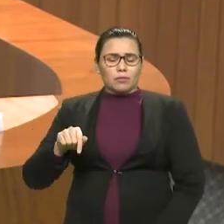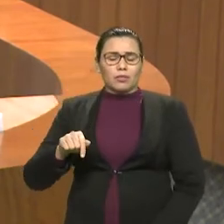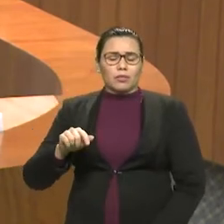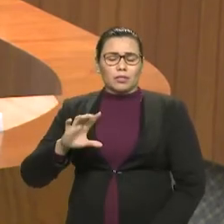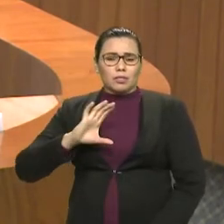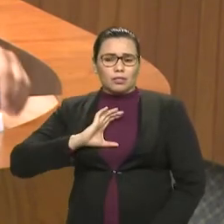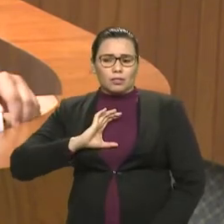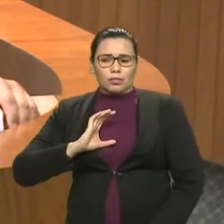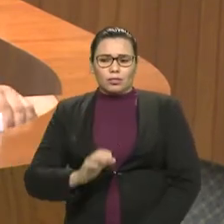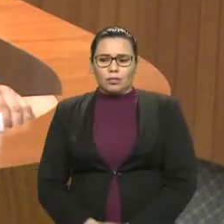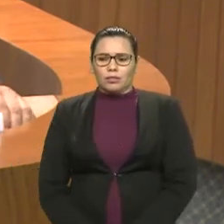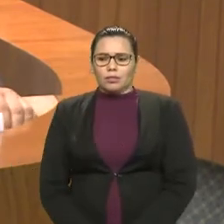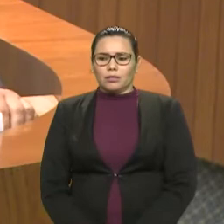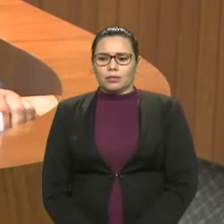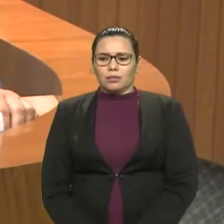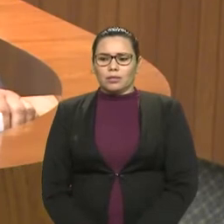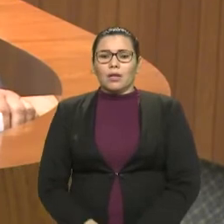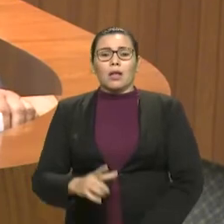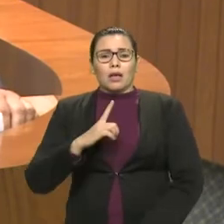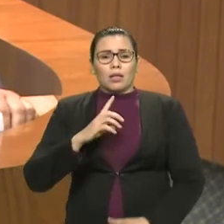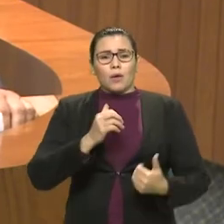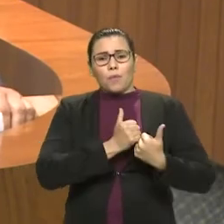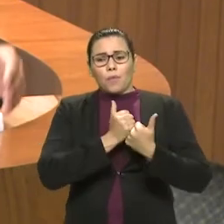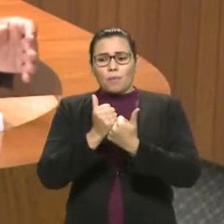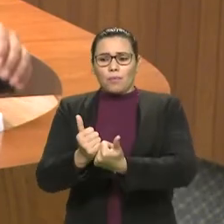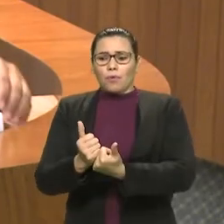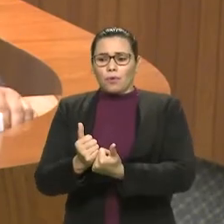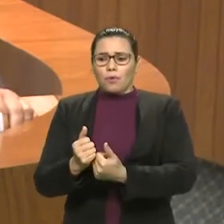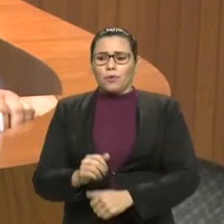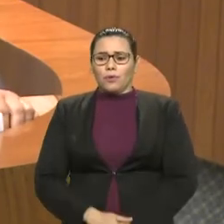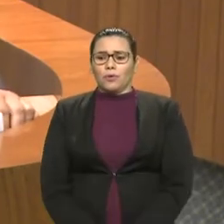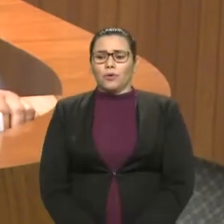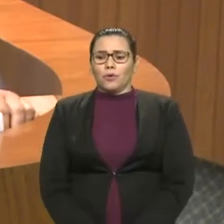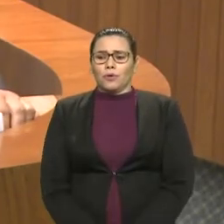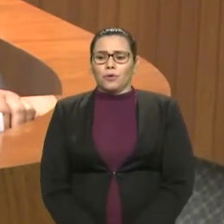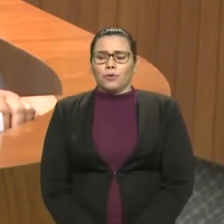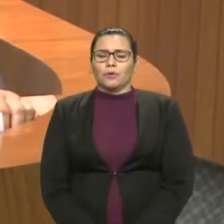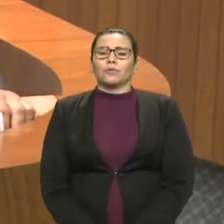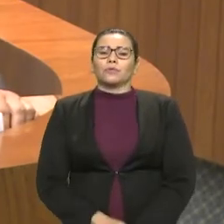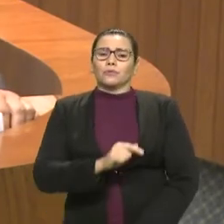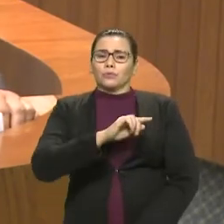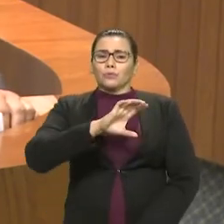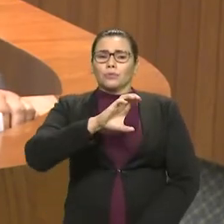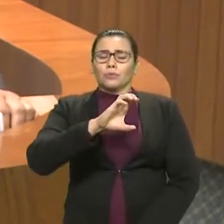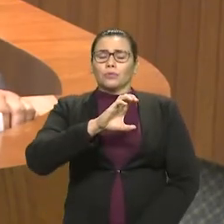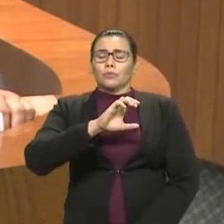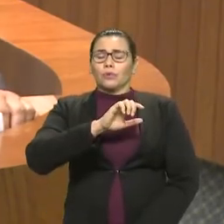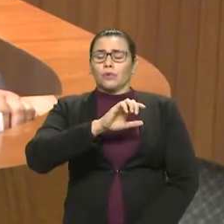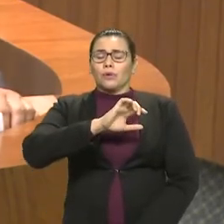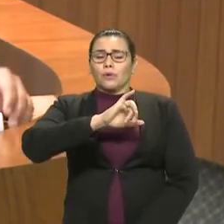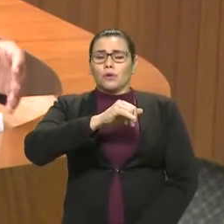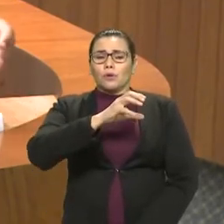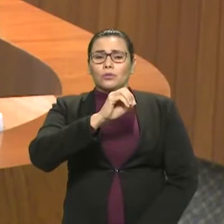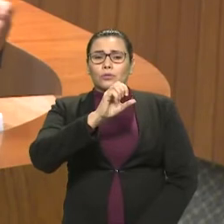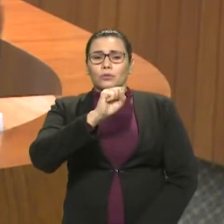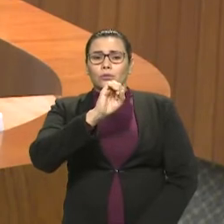apoio da pré-candidatura do nosso pré-candidato aí a governo Josimar de maranhãozinho e